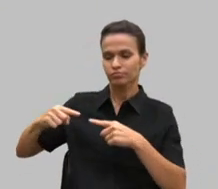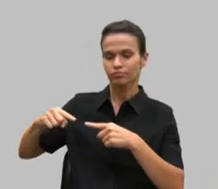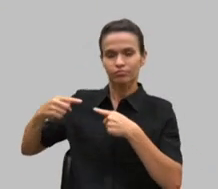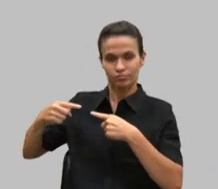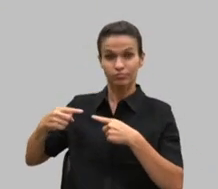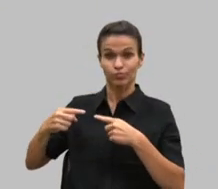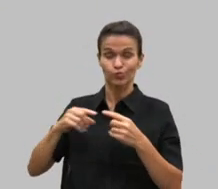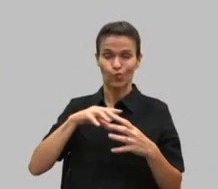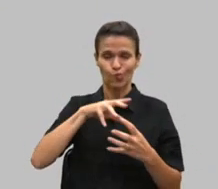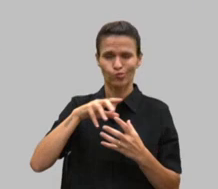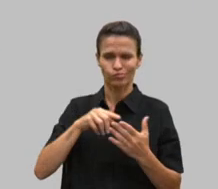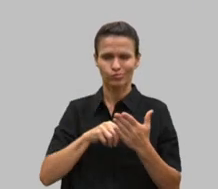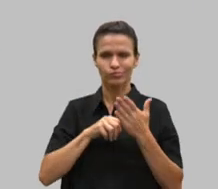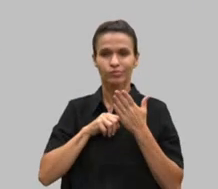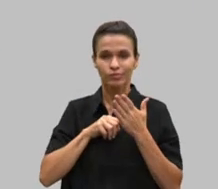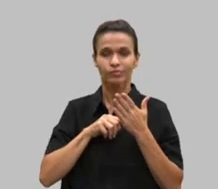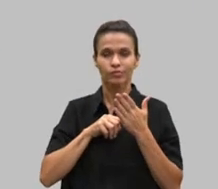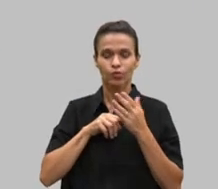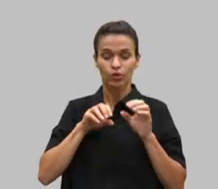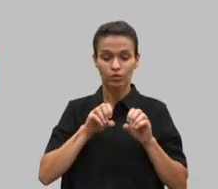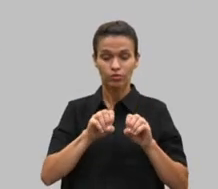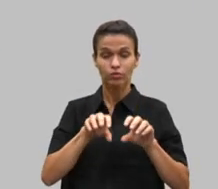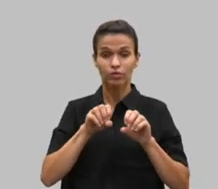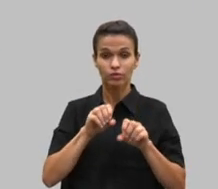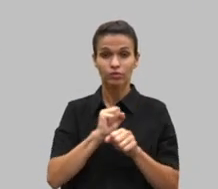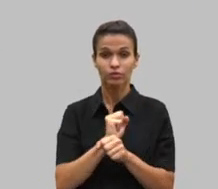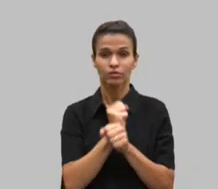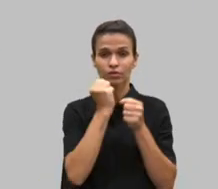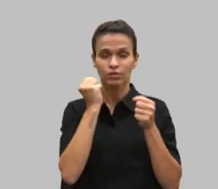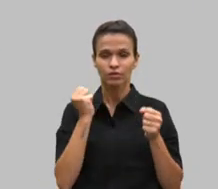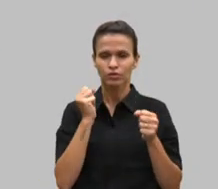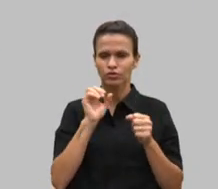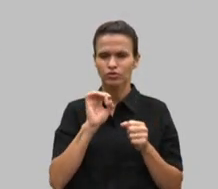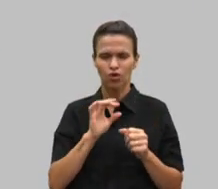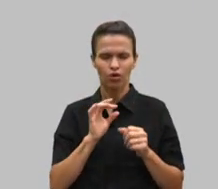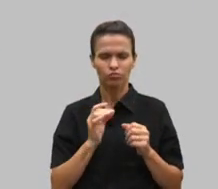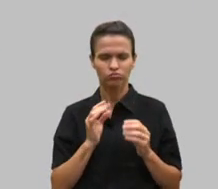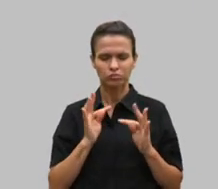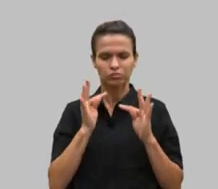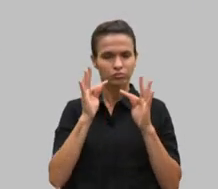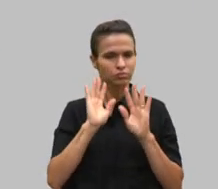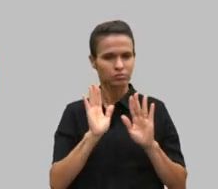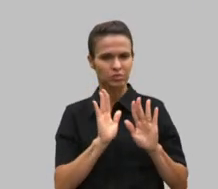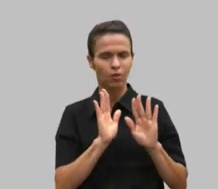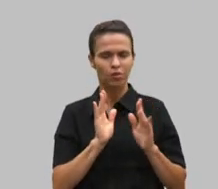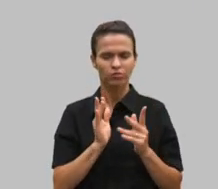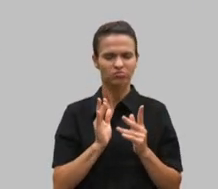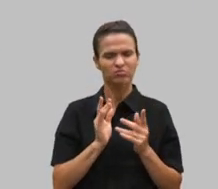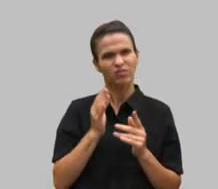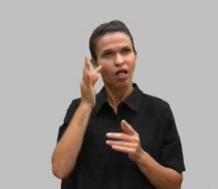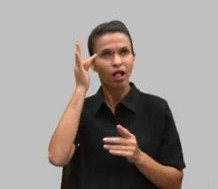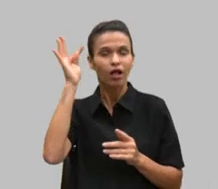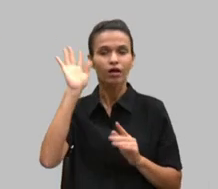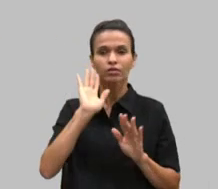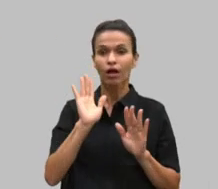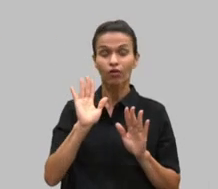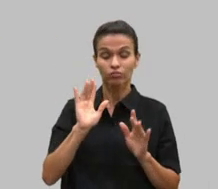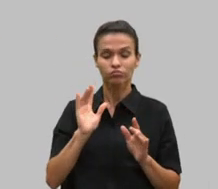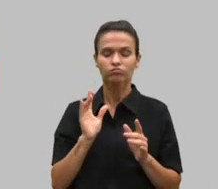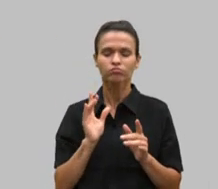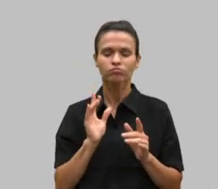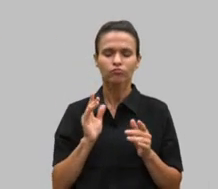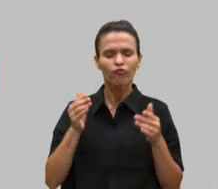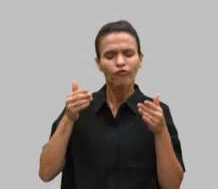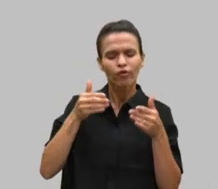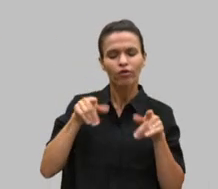uma educação libertadora não é apenas técnica pura e teórica ela envolve também a